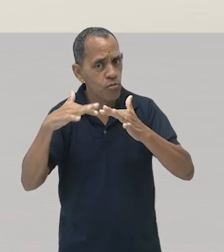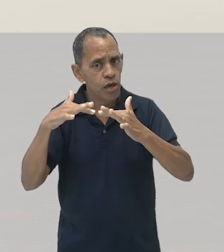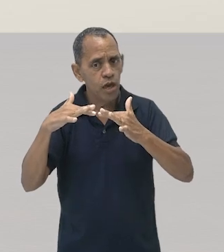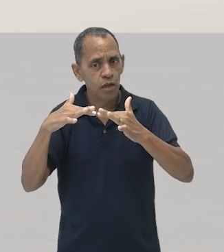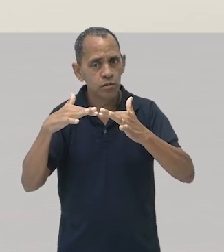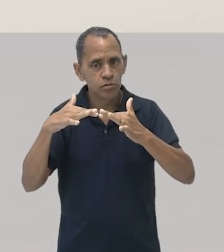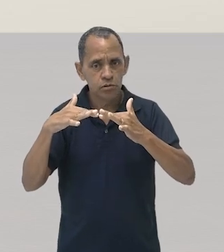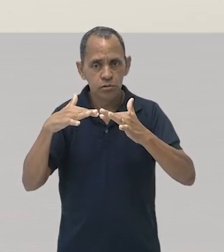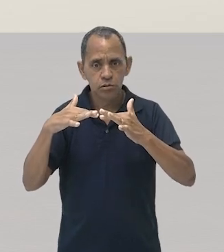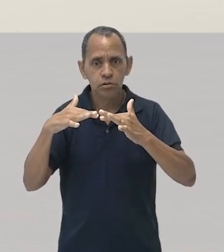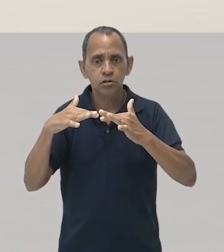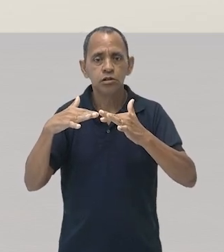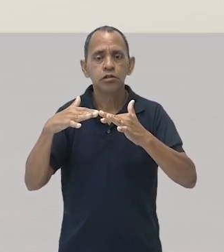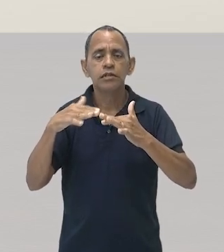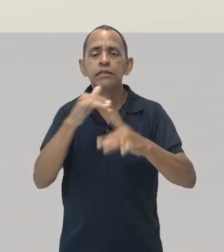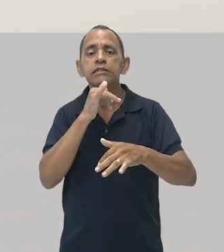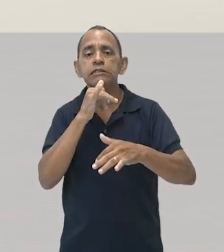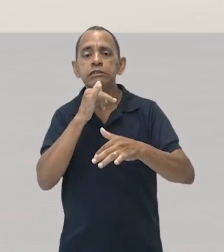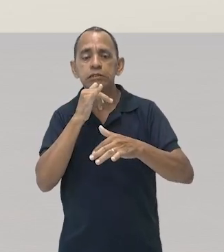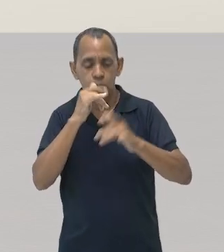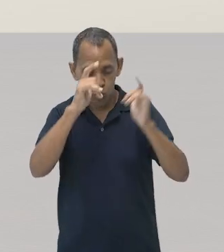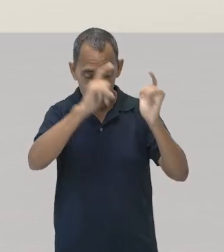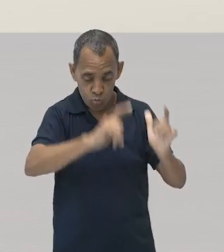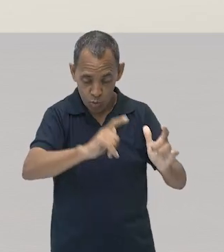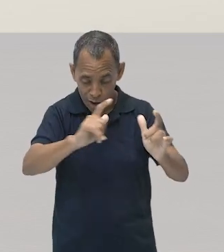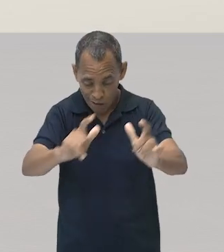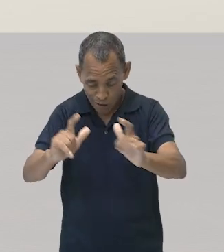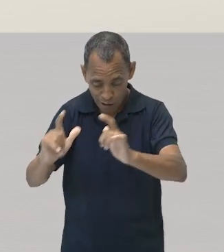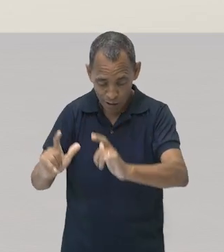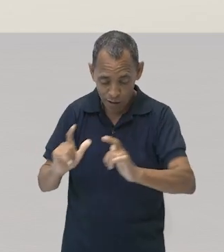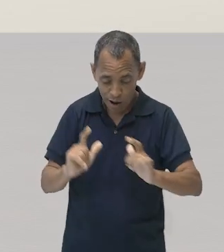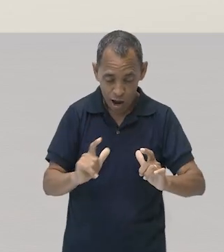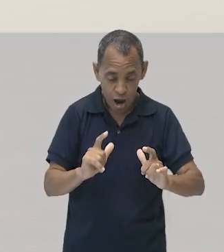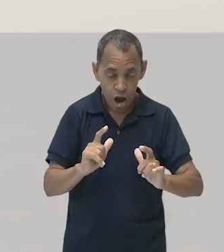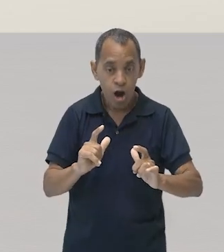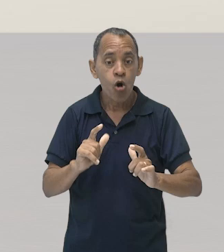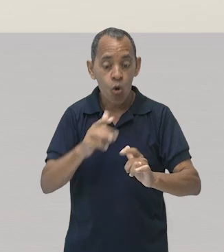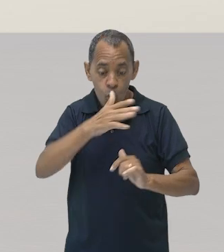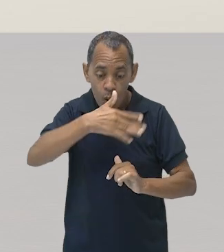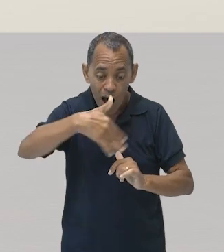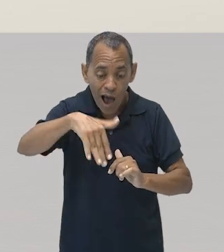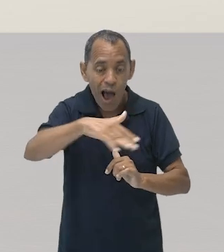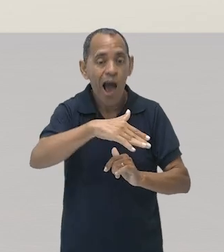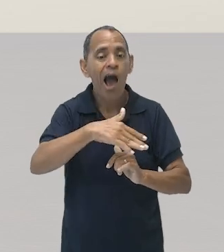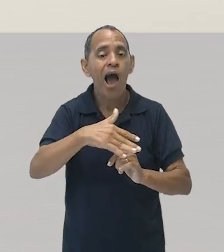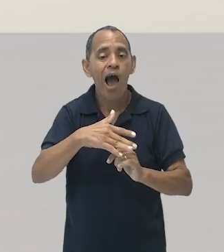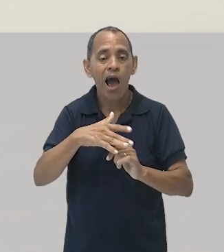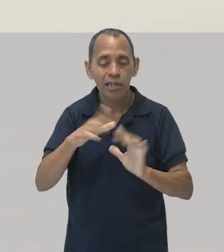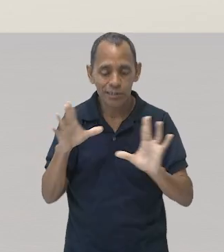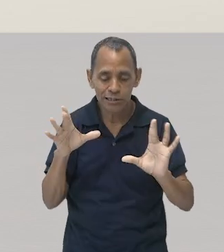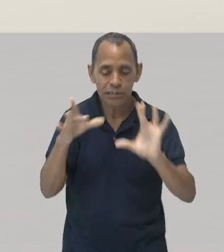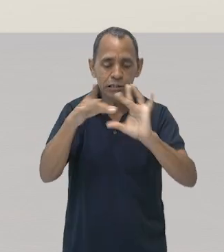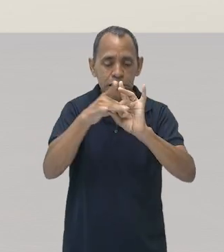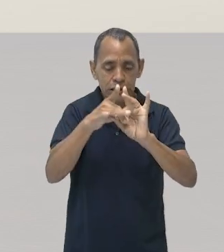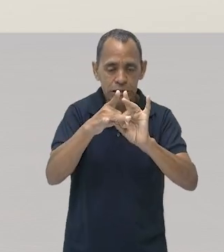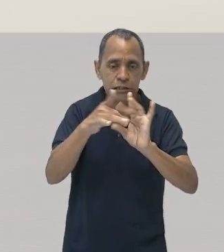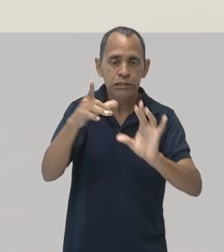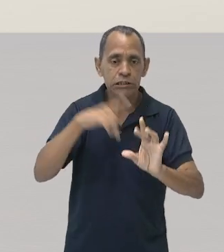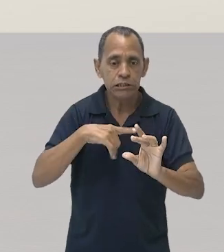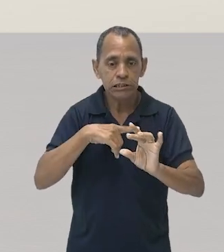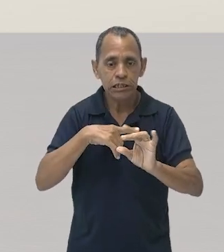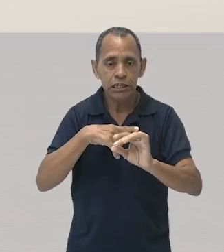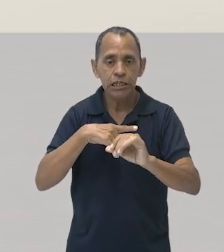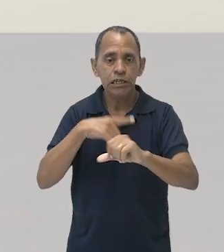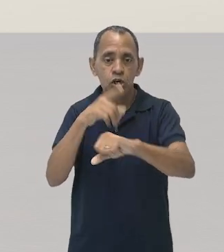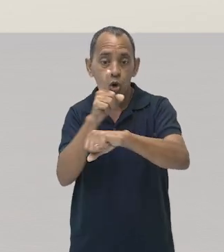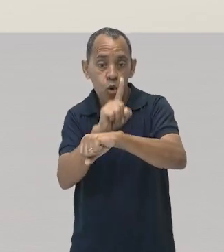espaço onde você está, linkado com o tempo da música ou do que estão